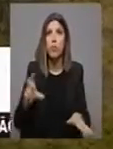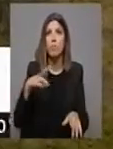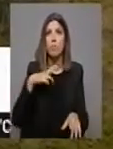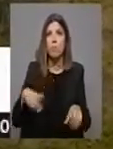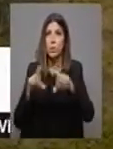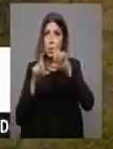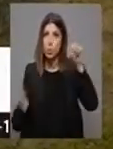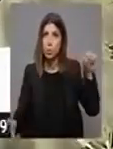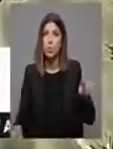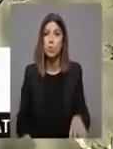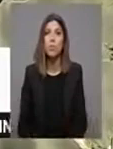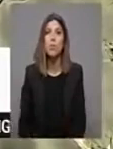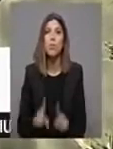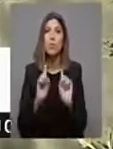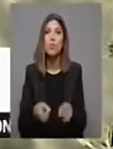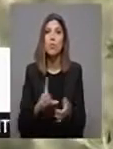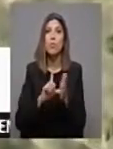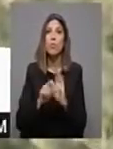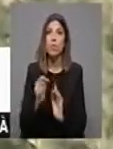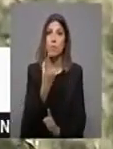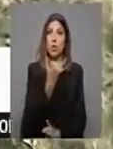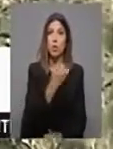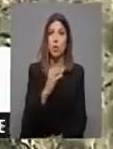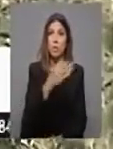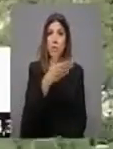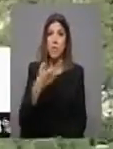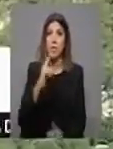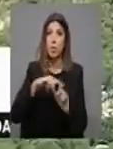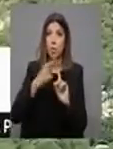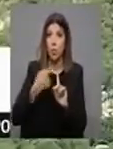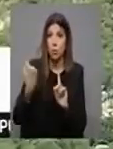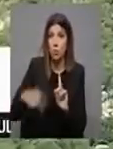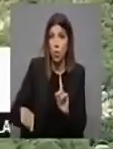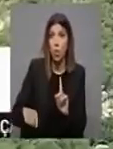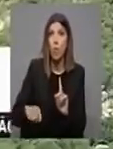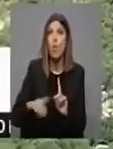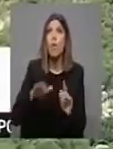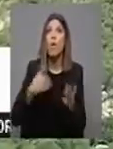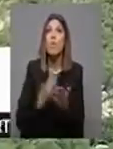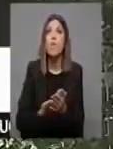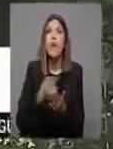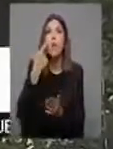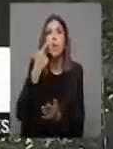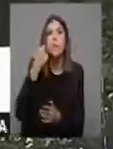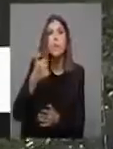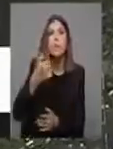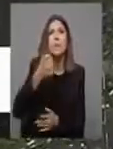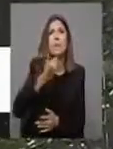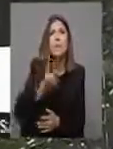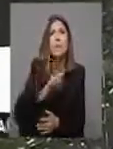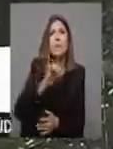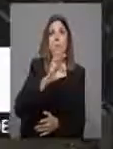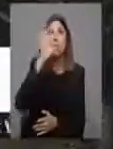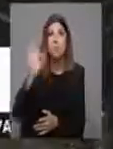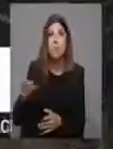projeto piloto em 2017. Em apenas um ano, permitiu que se ficasse a conhecer mais de 50% da área dos primeiros 10 municípios.